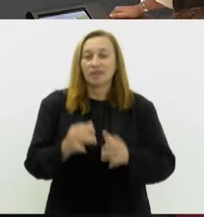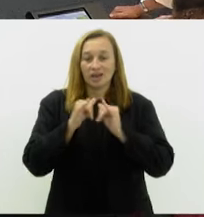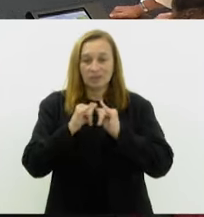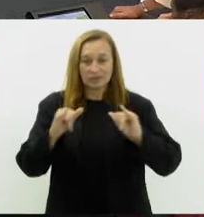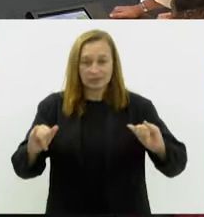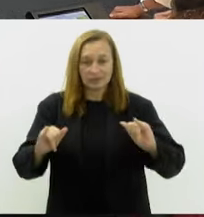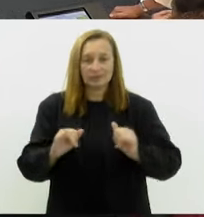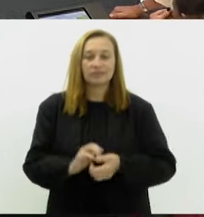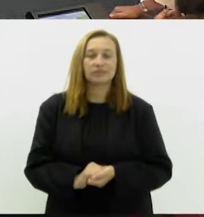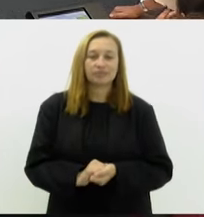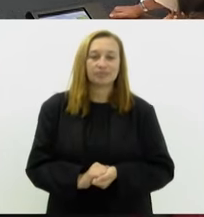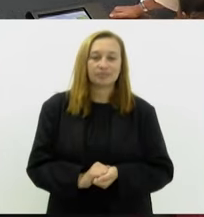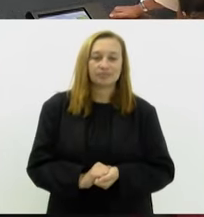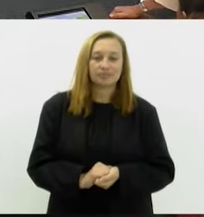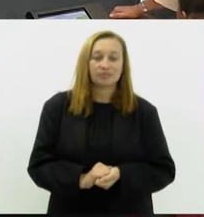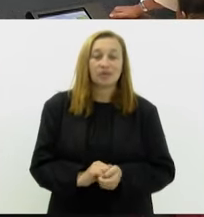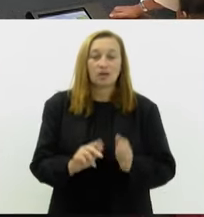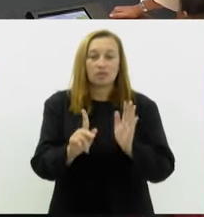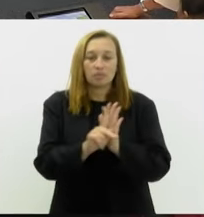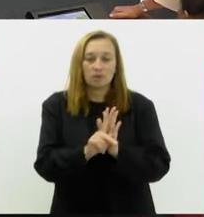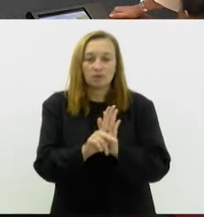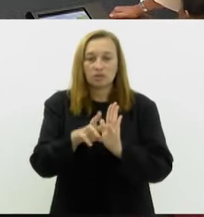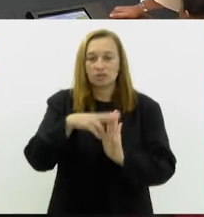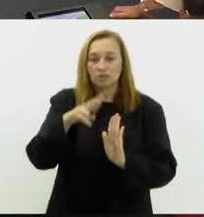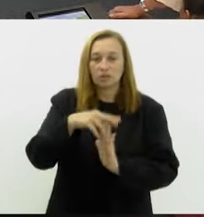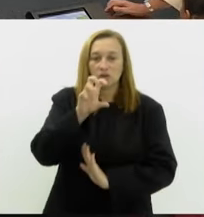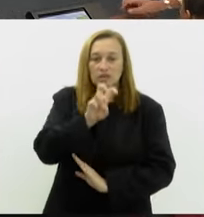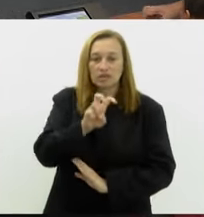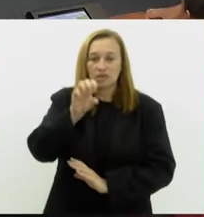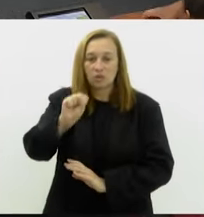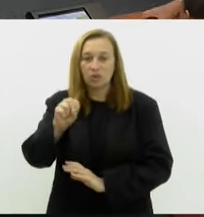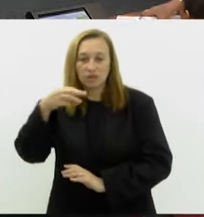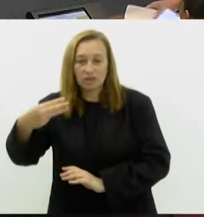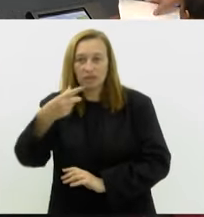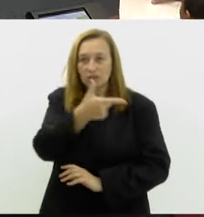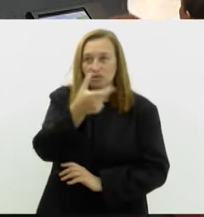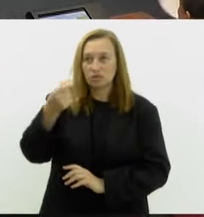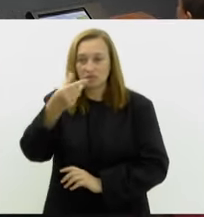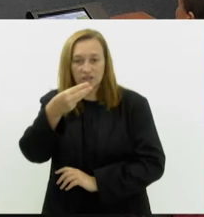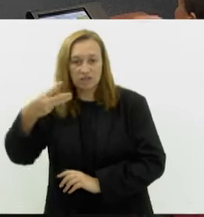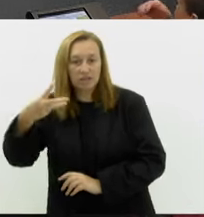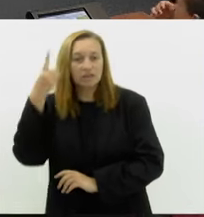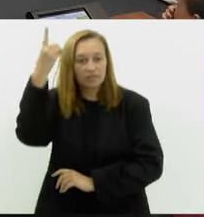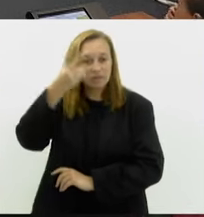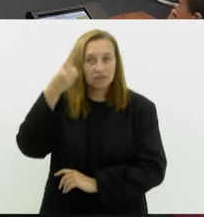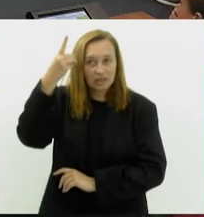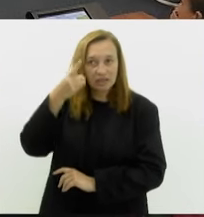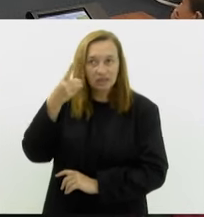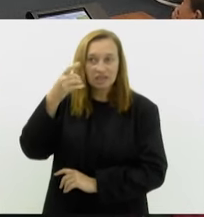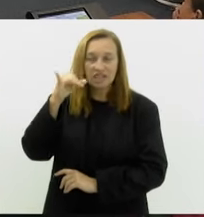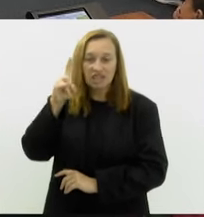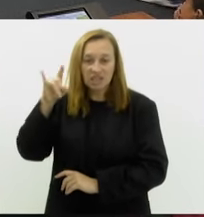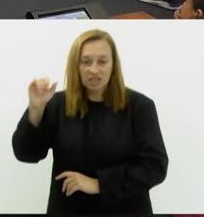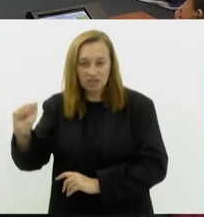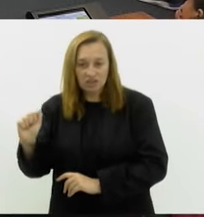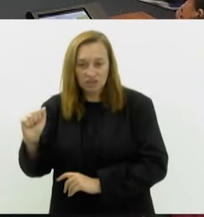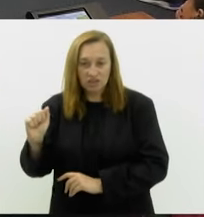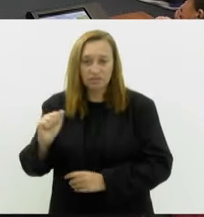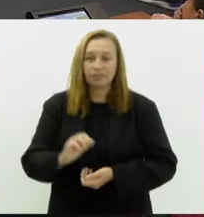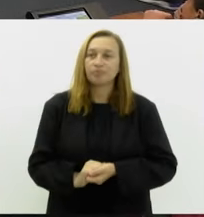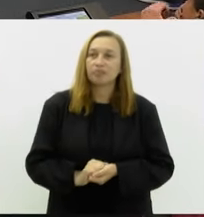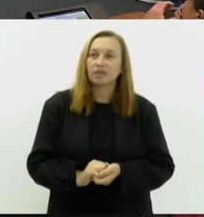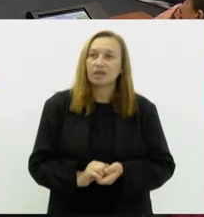Anuncio. Projeto de resolução número 583/2023, de autoria da deputada Índia Armelau, que